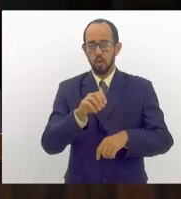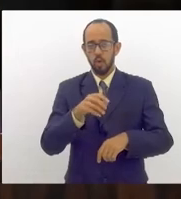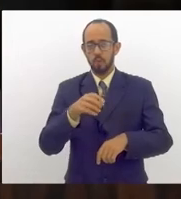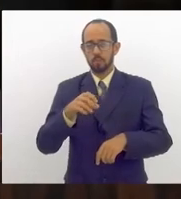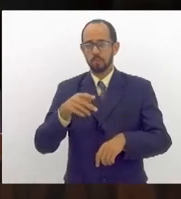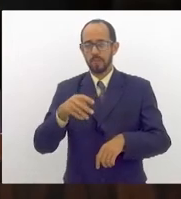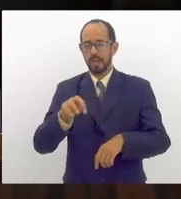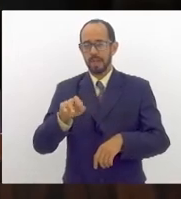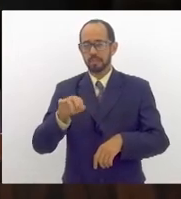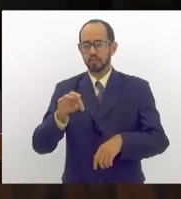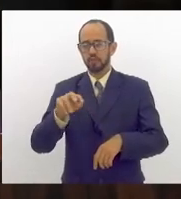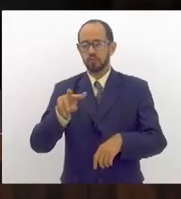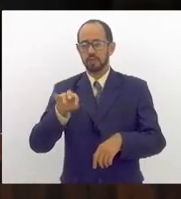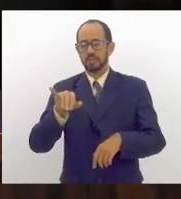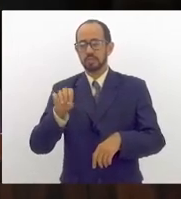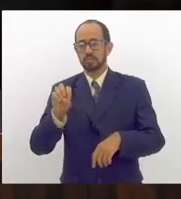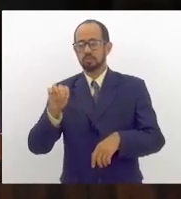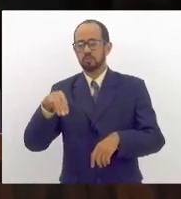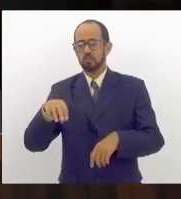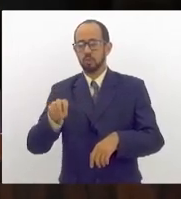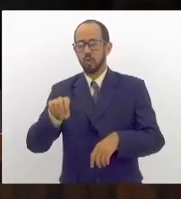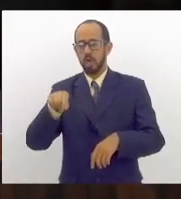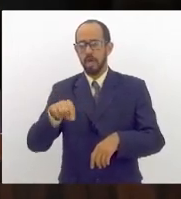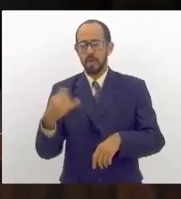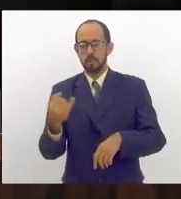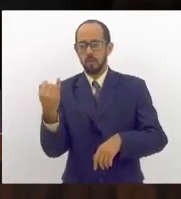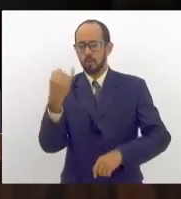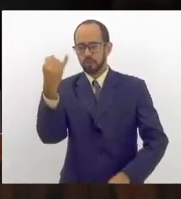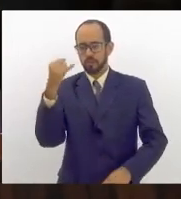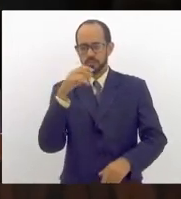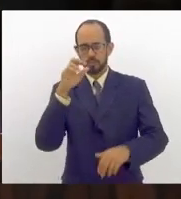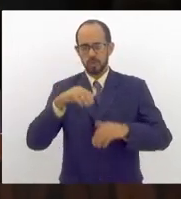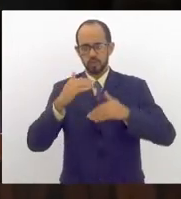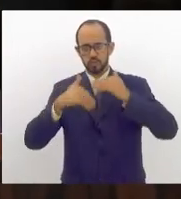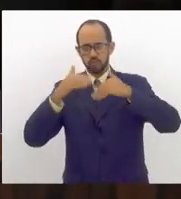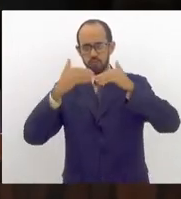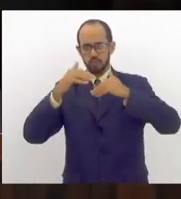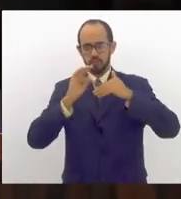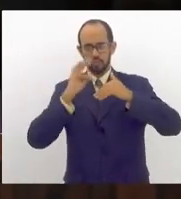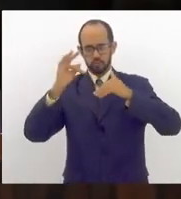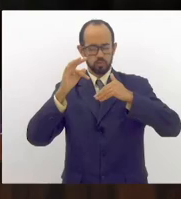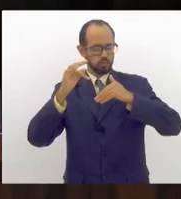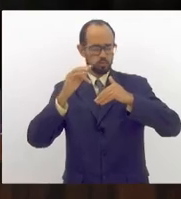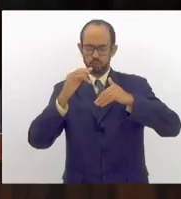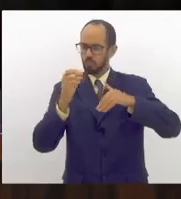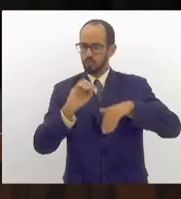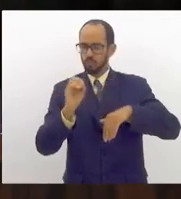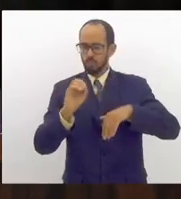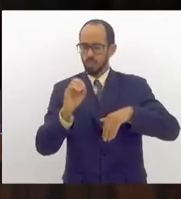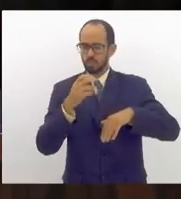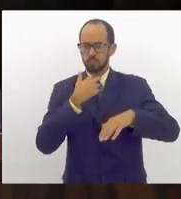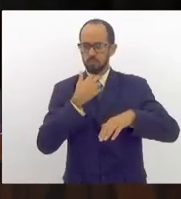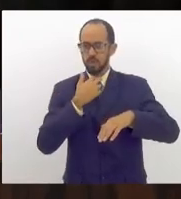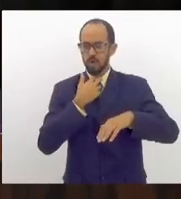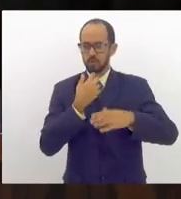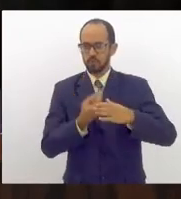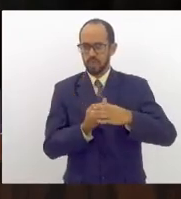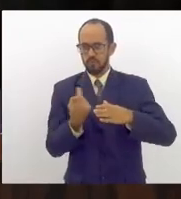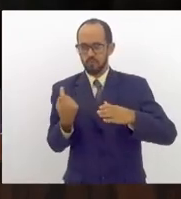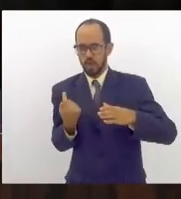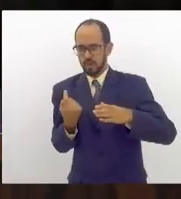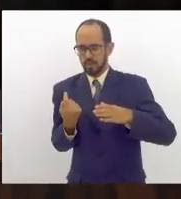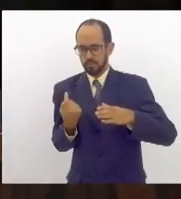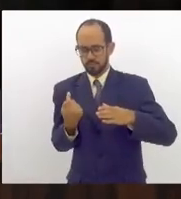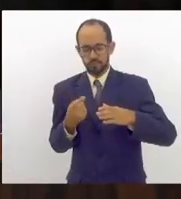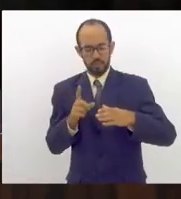fundamental para a gente pensar desenvolvimento futuro ninguém pode ficar de fora aquela ninguém solta a mão